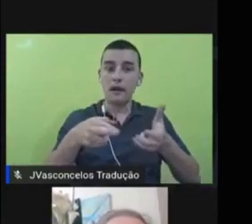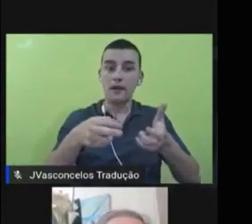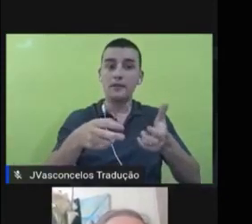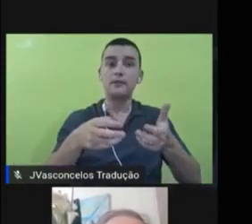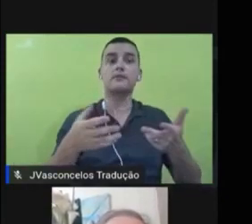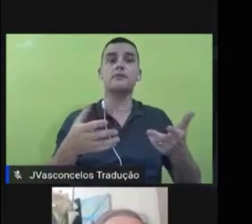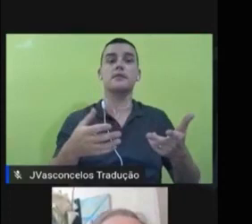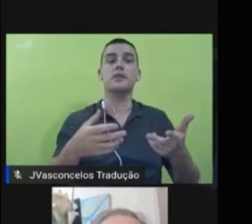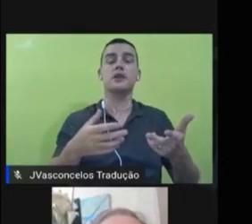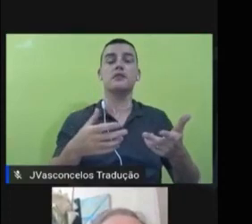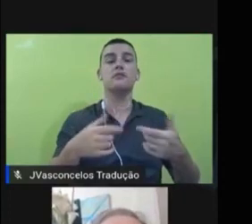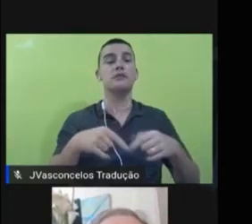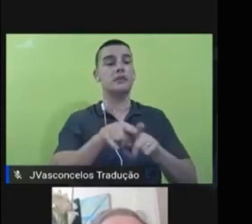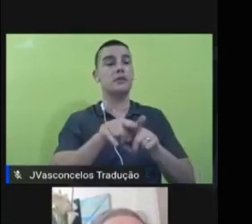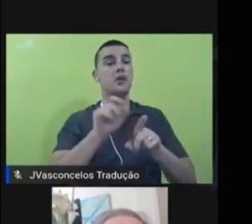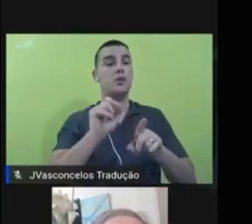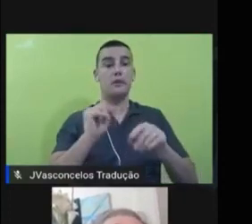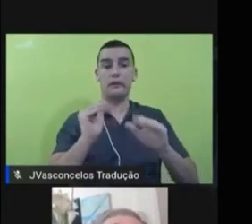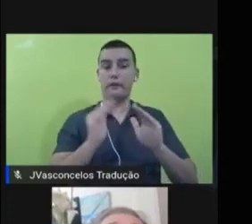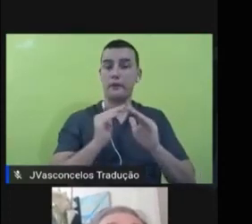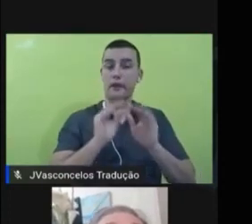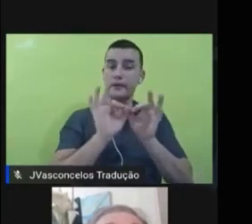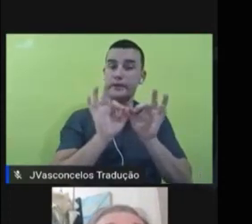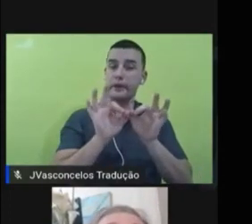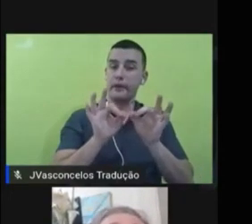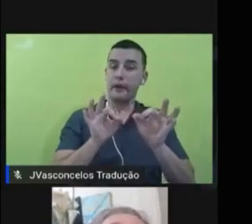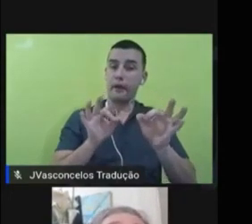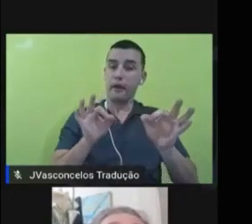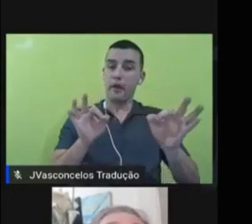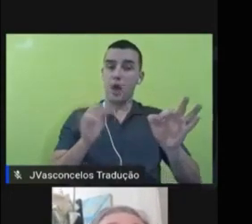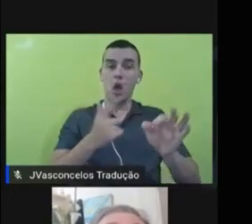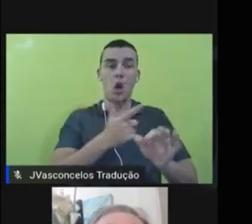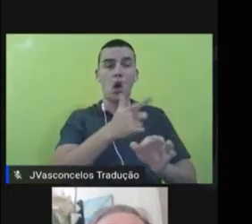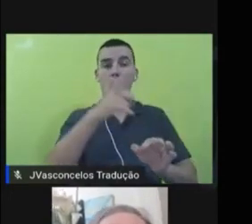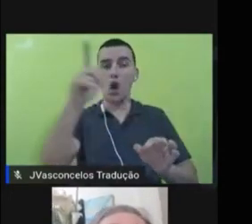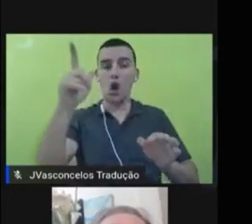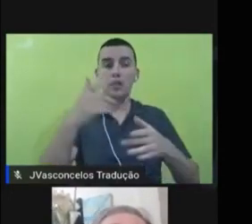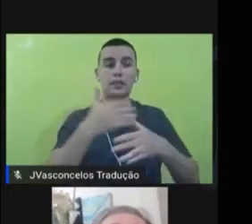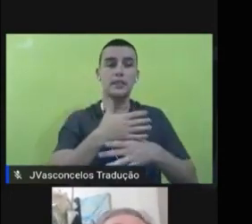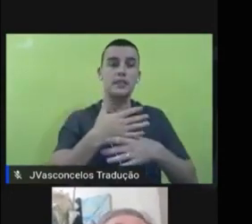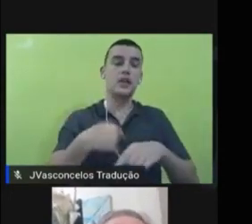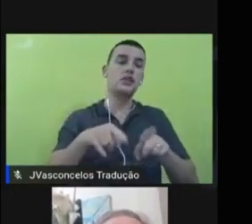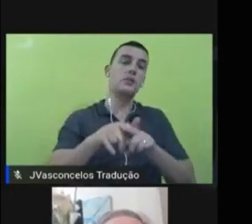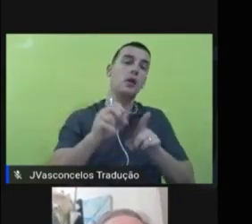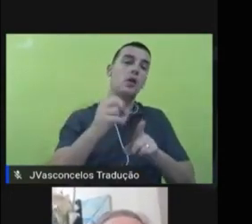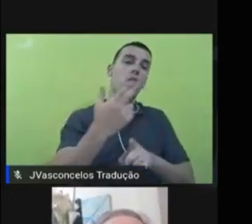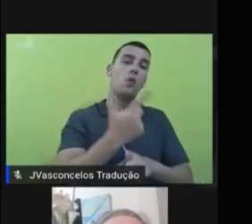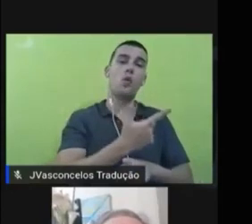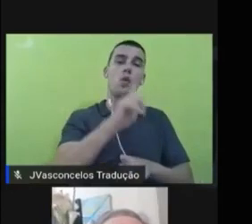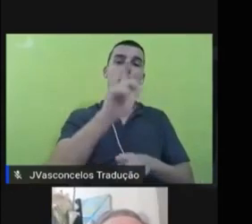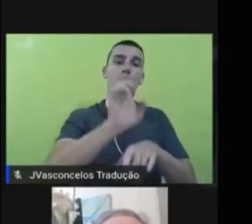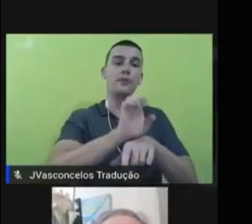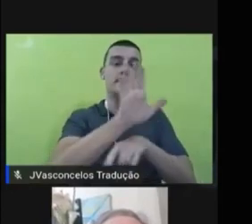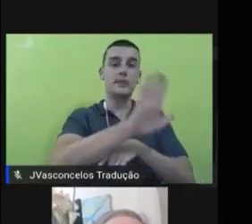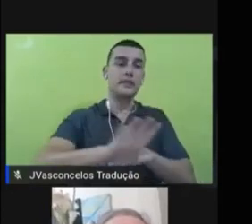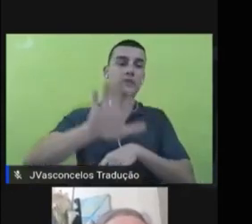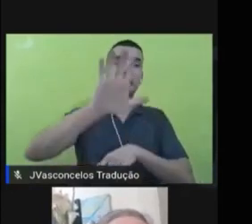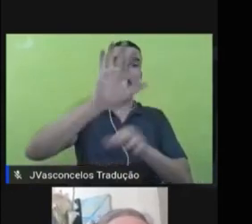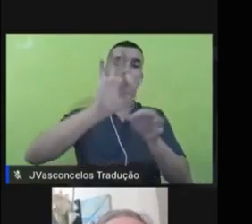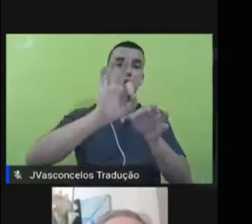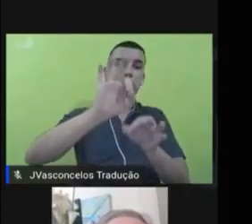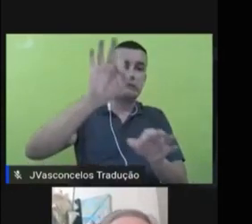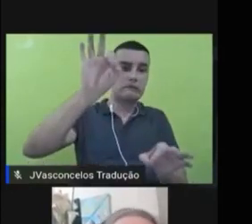suas moradias são, muitas vezes, em outros municípios, às vezes até em outros estados, e precisam, então, ficar com o